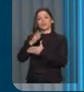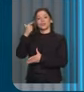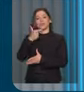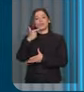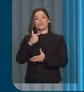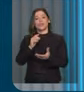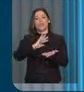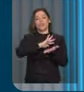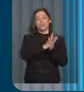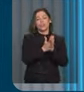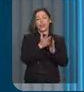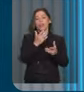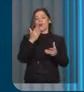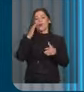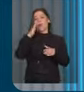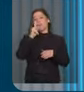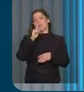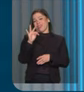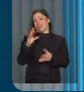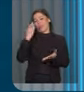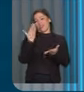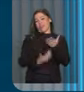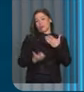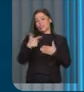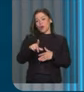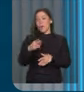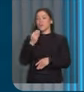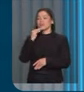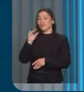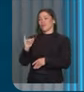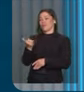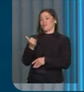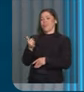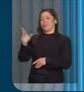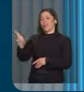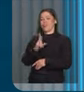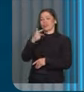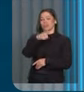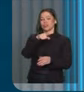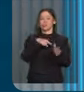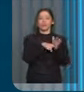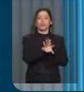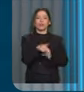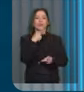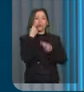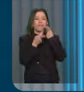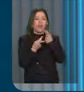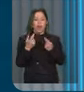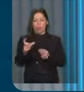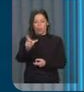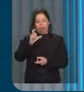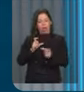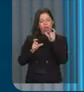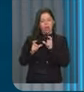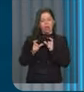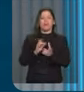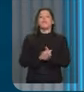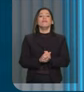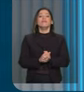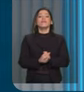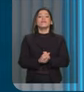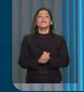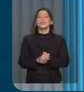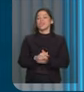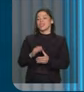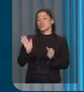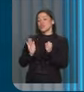derrotar o PT mais uma vez aqui em São Paulo por isso ele aproveita réplica de outras perguntas para falar mal da gente quem esconde as coisas aqui